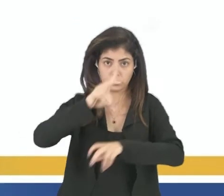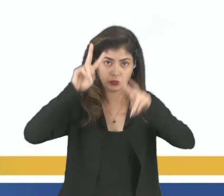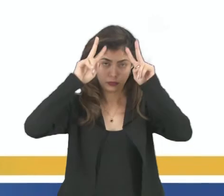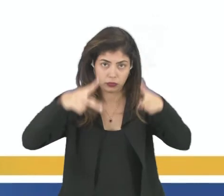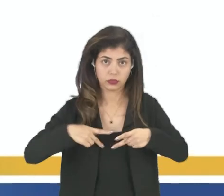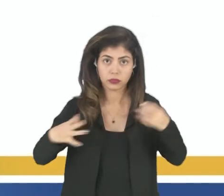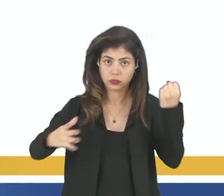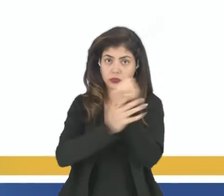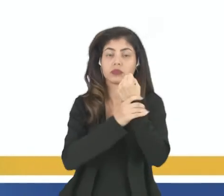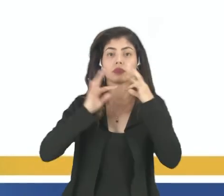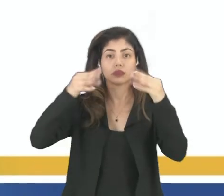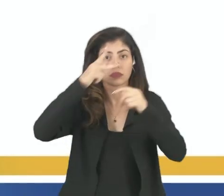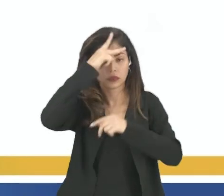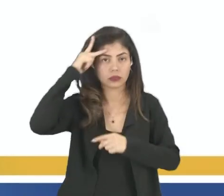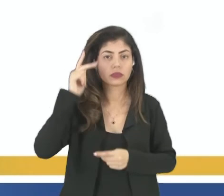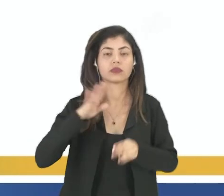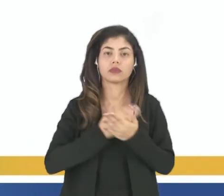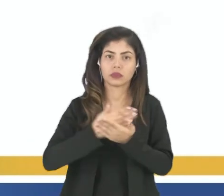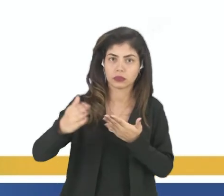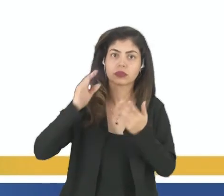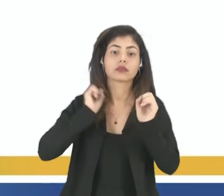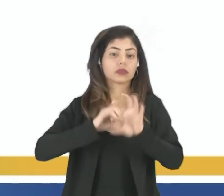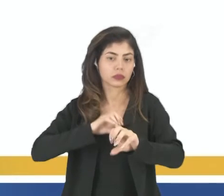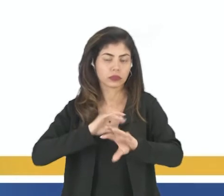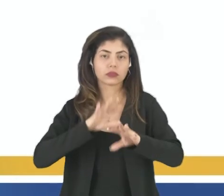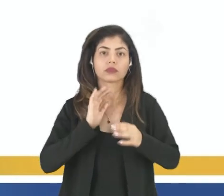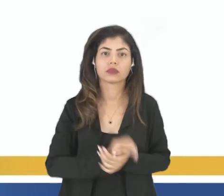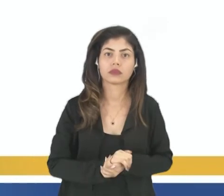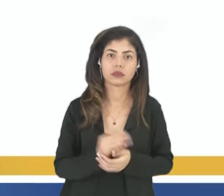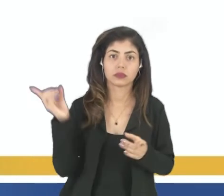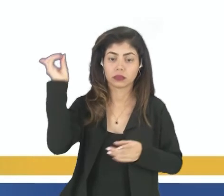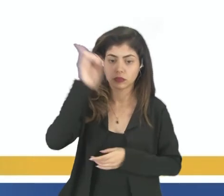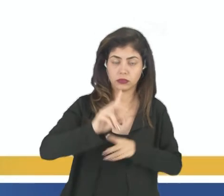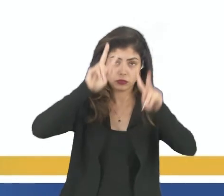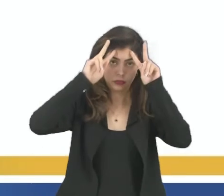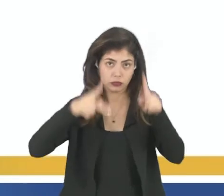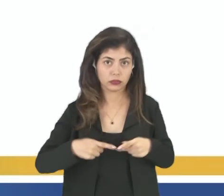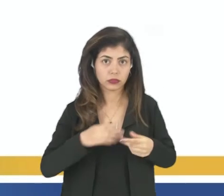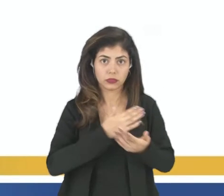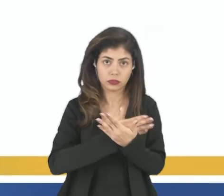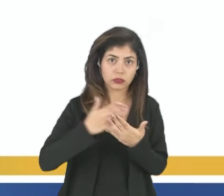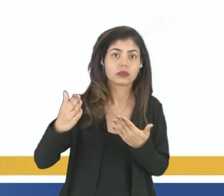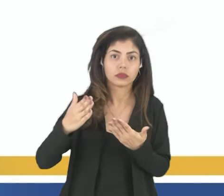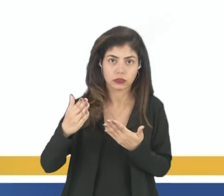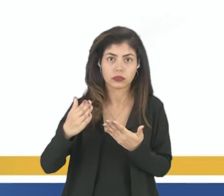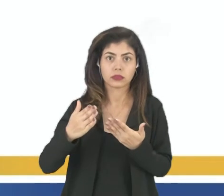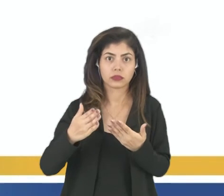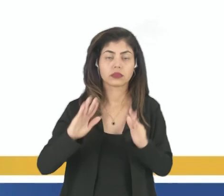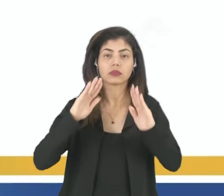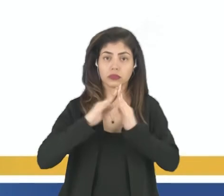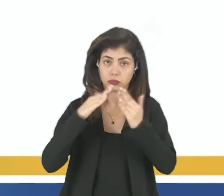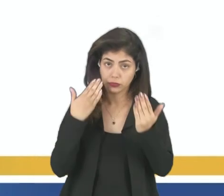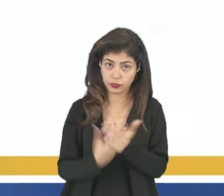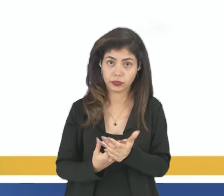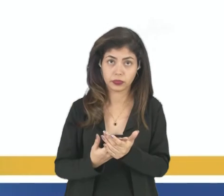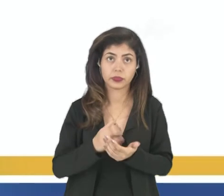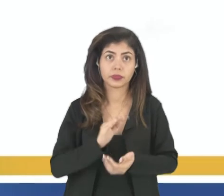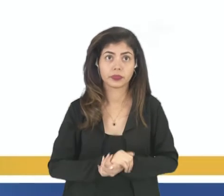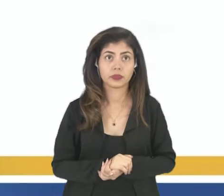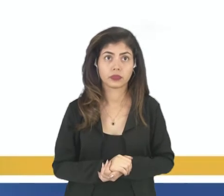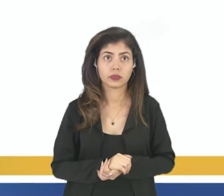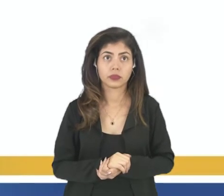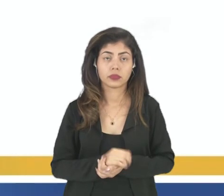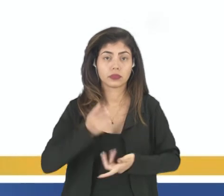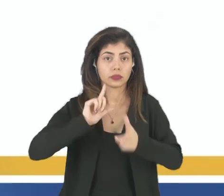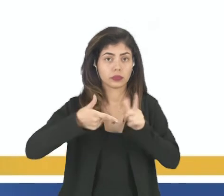para assegurar que todas as pessoas, onde começa a educação para os direitos humanos? Ela começa nos bancos da escola, aí ó, na